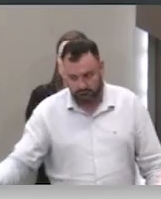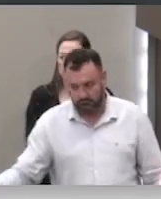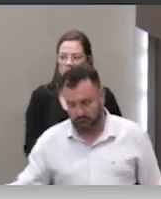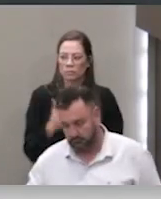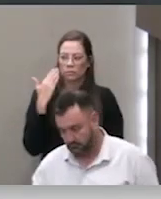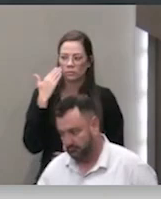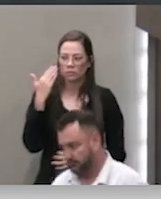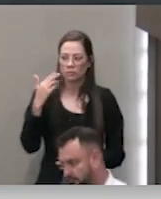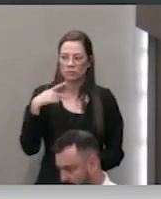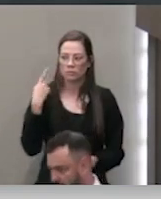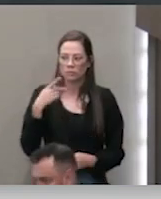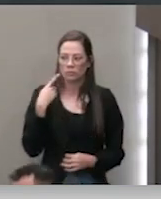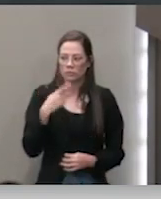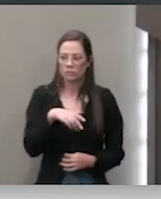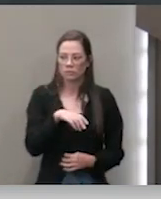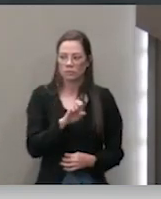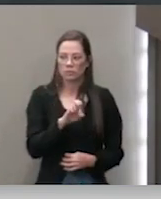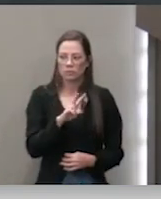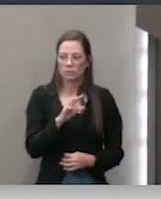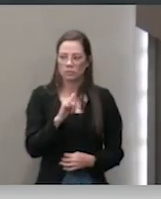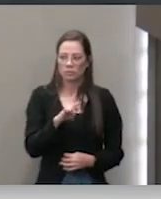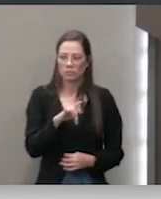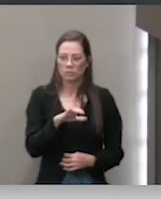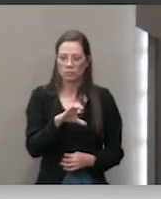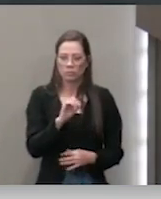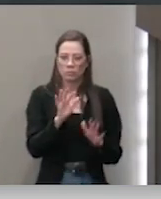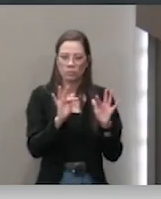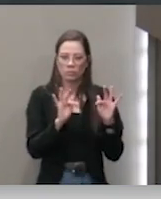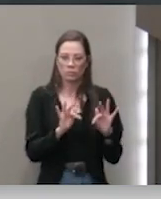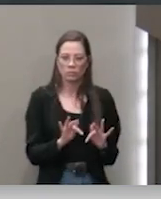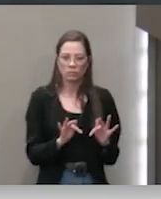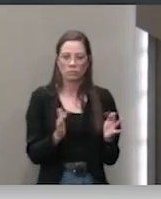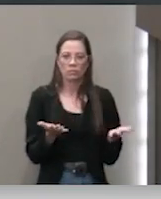Obrigado, vereador Evandro Meirelles. Encerrado